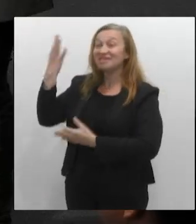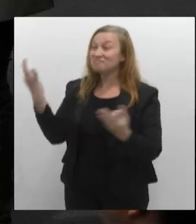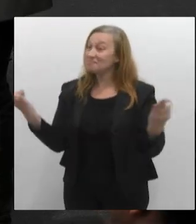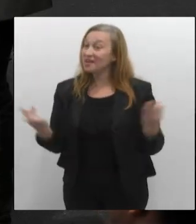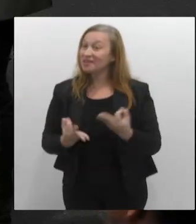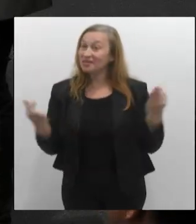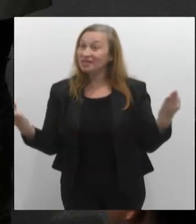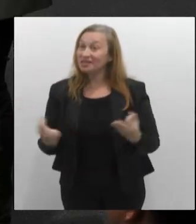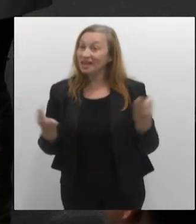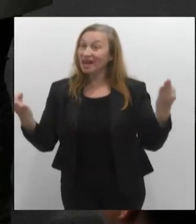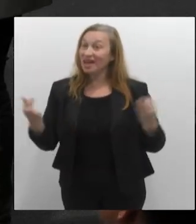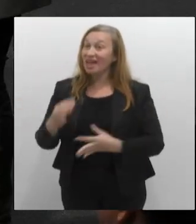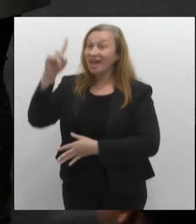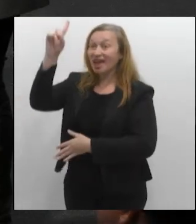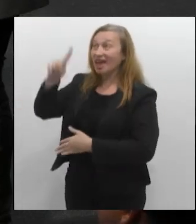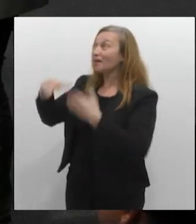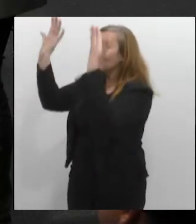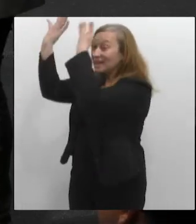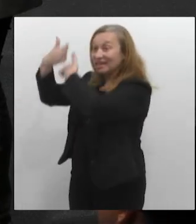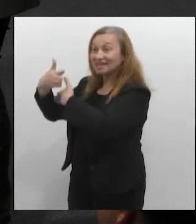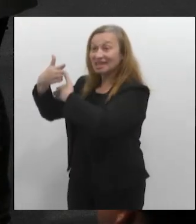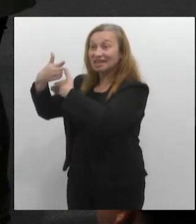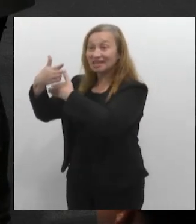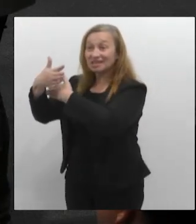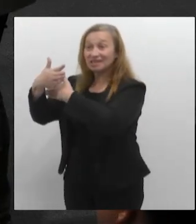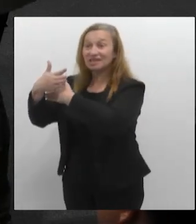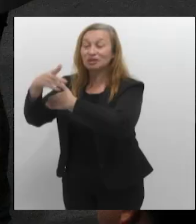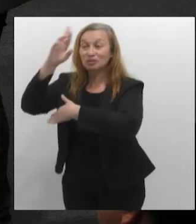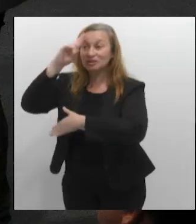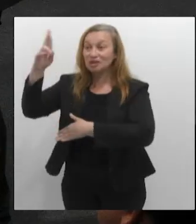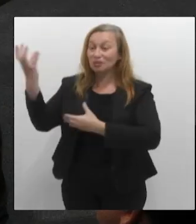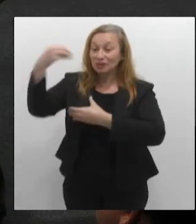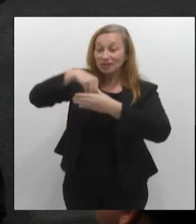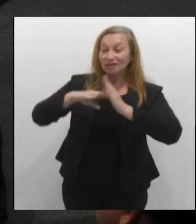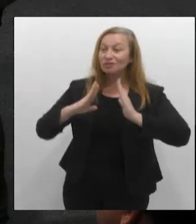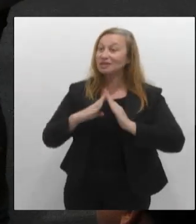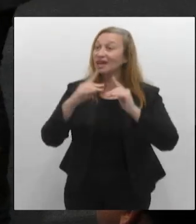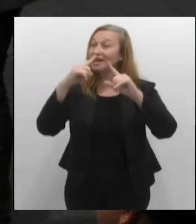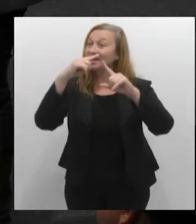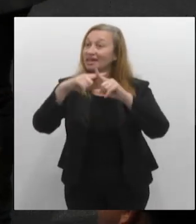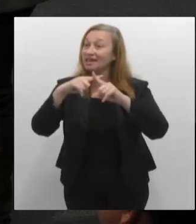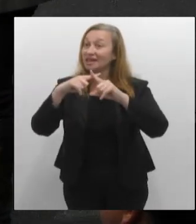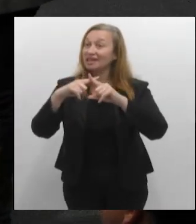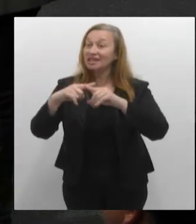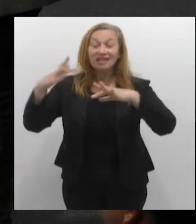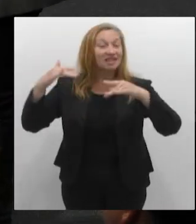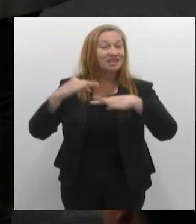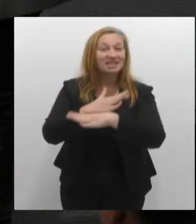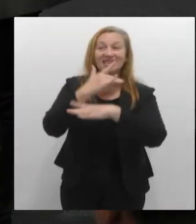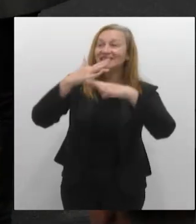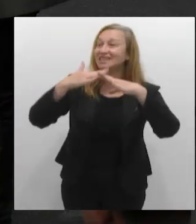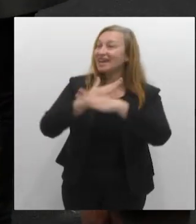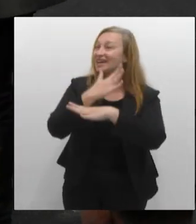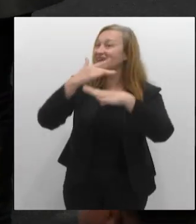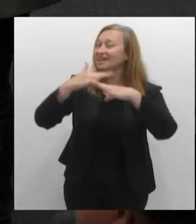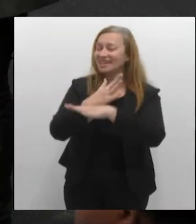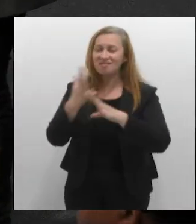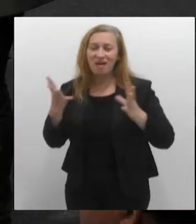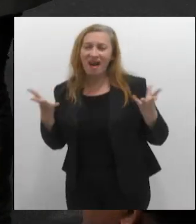a presença da Igreja do Senhor nesta cidade que é